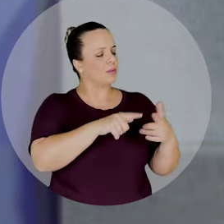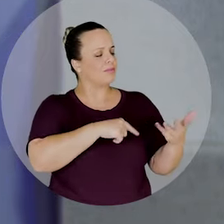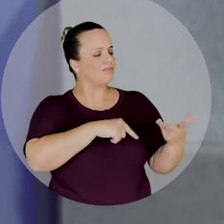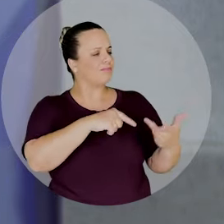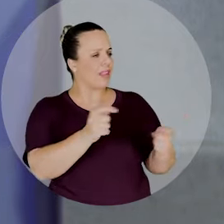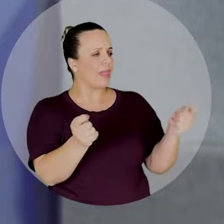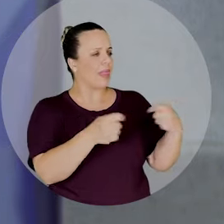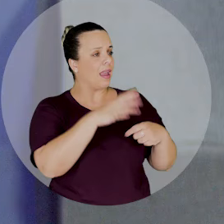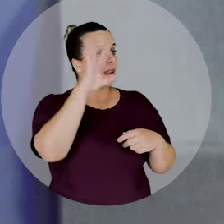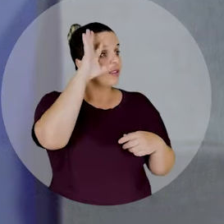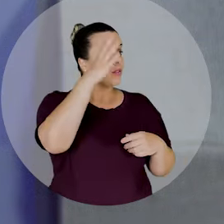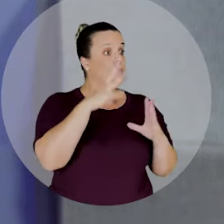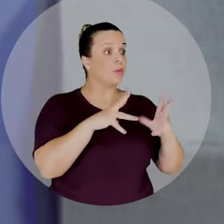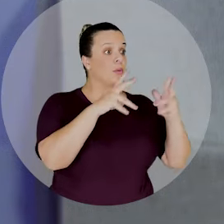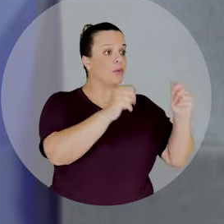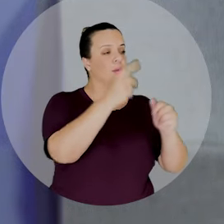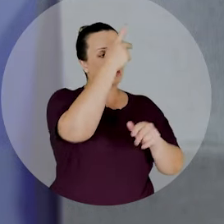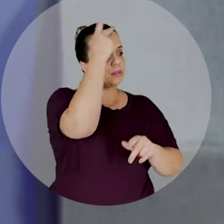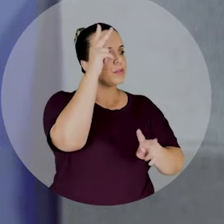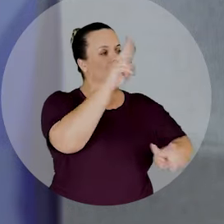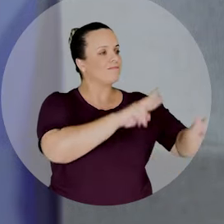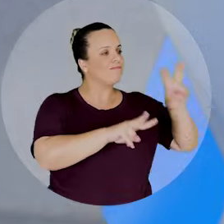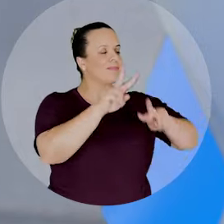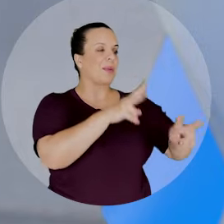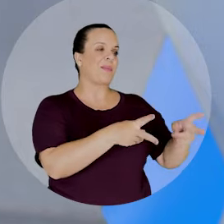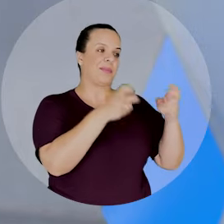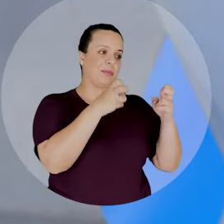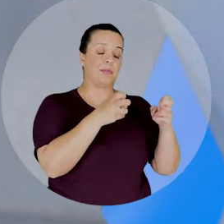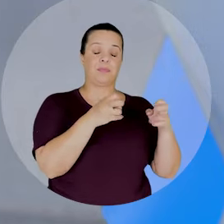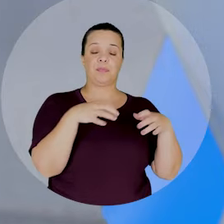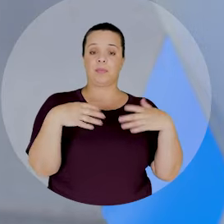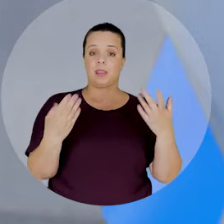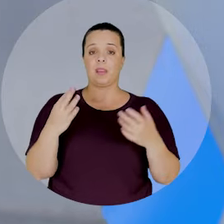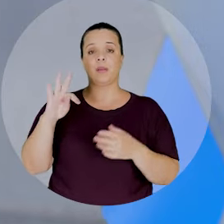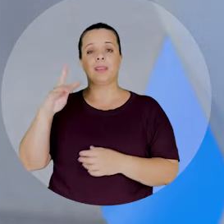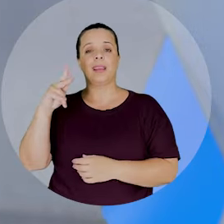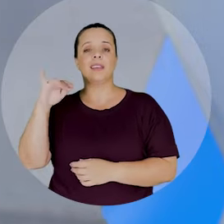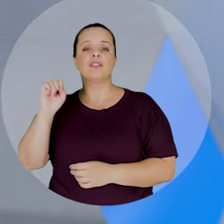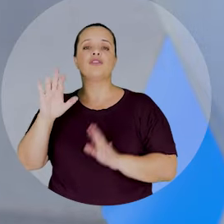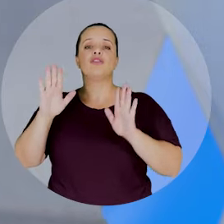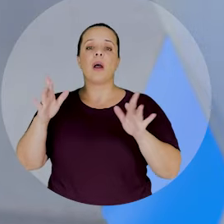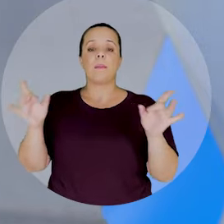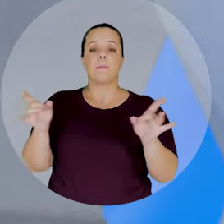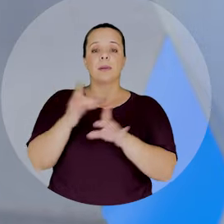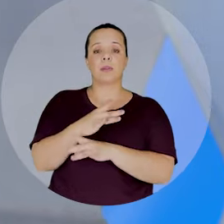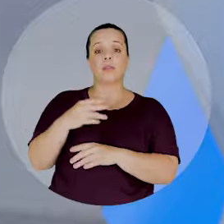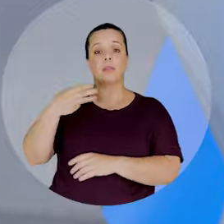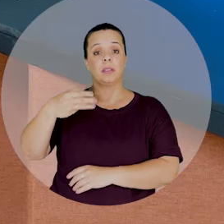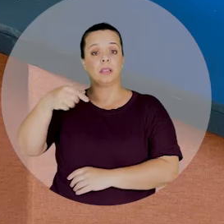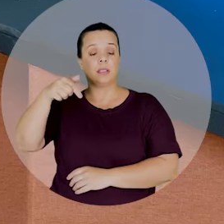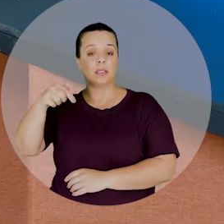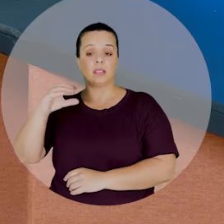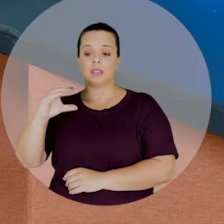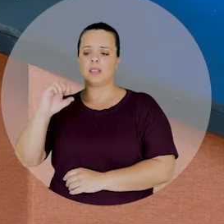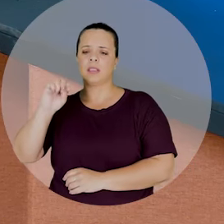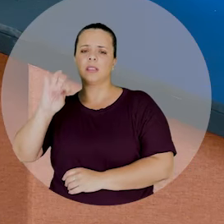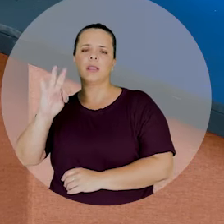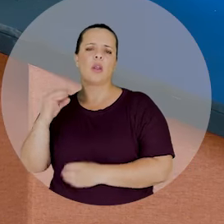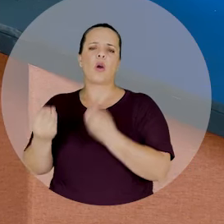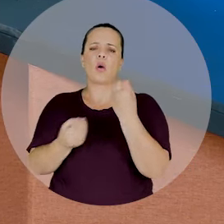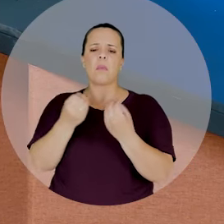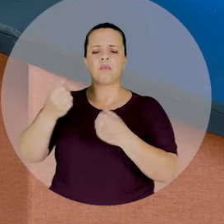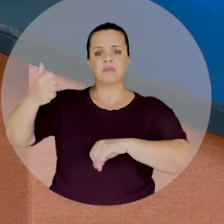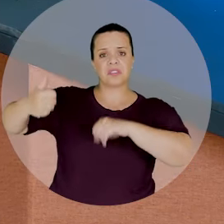soluções factíveis, visíveis para todos, né? E, Thaís, já foram concluídas 37 CSTs. Como que você avalia